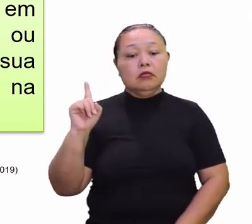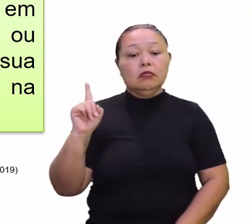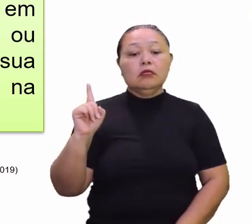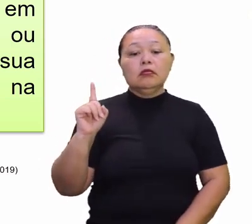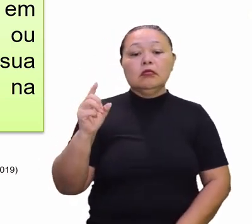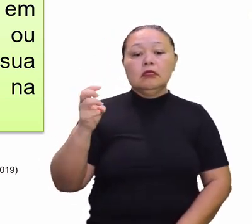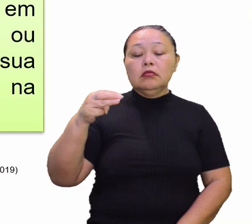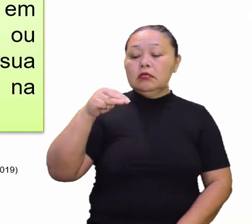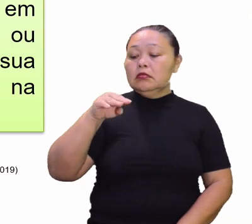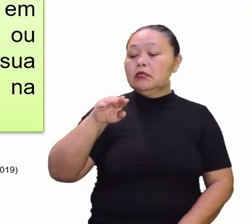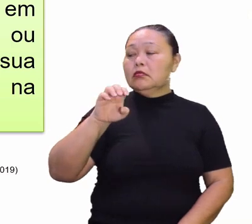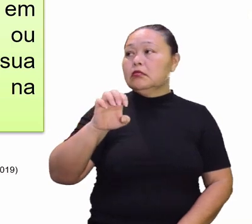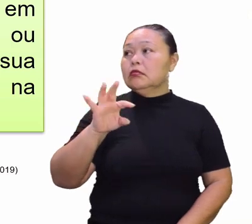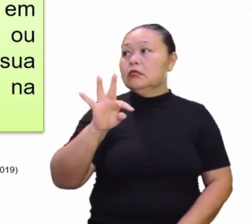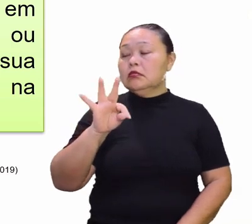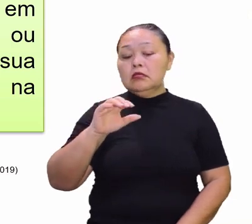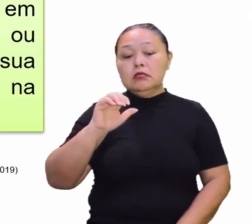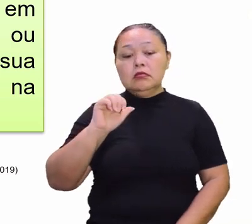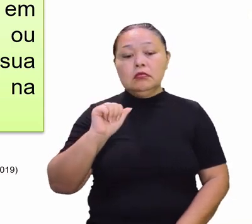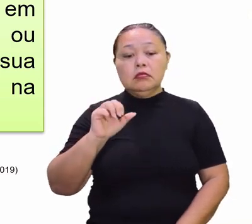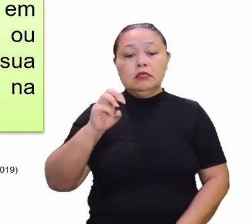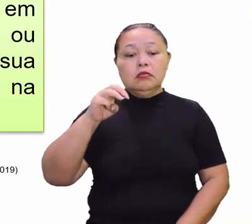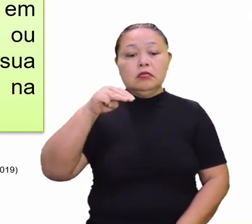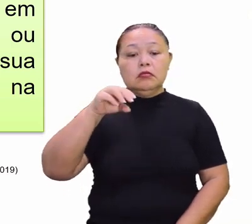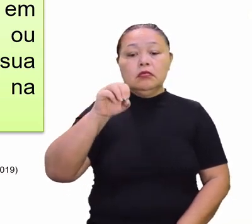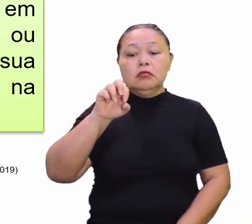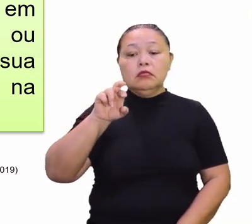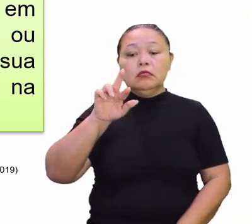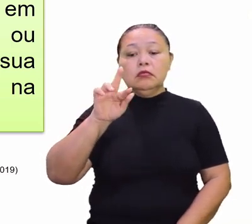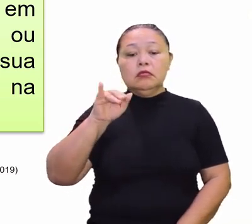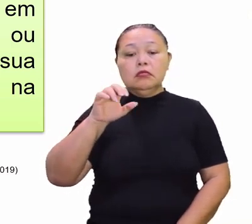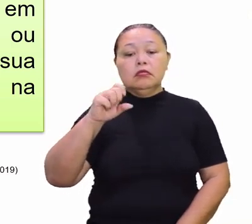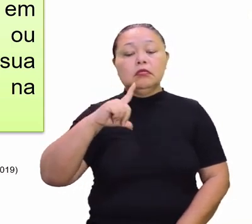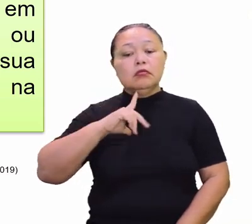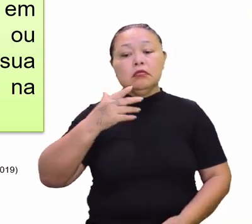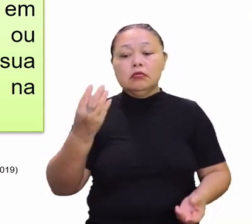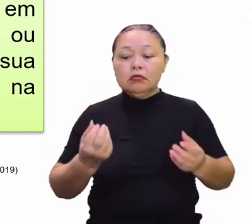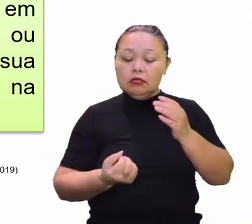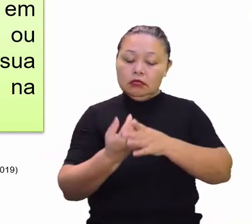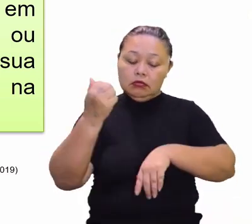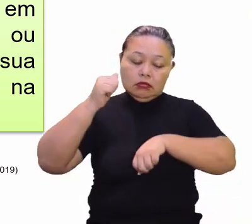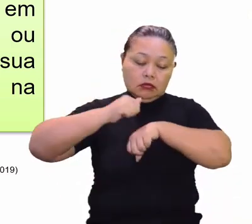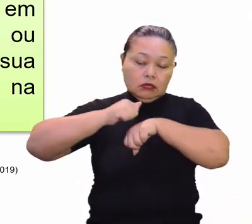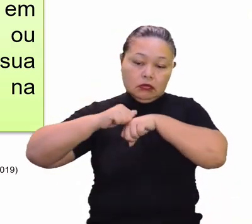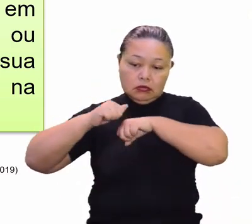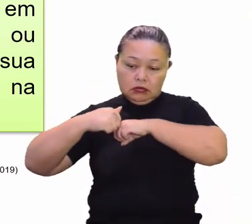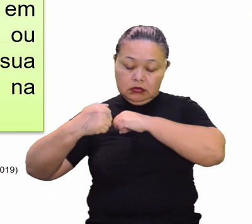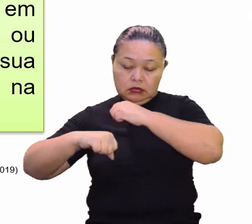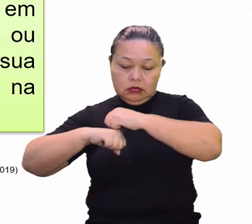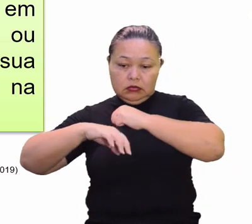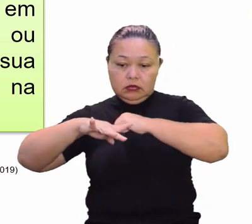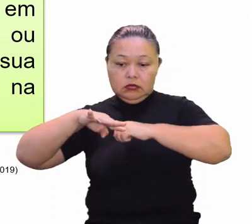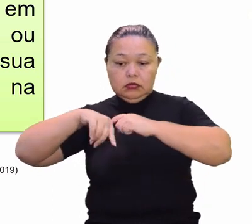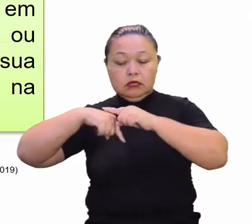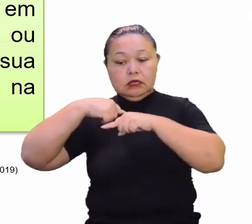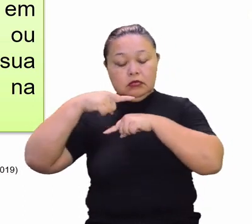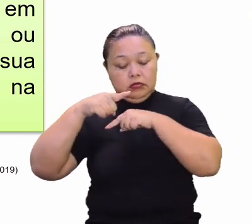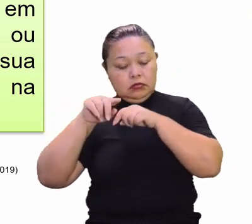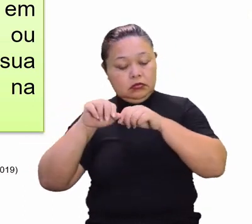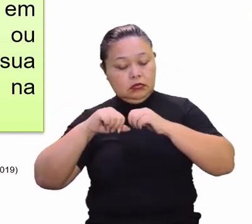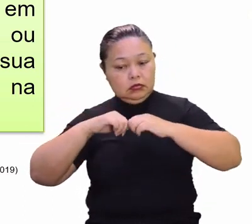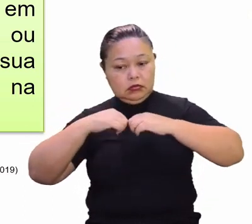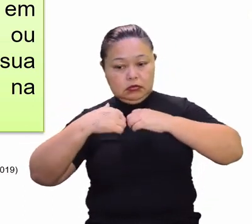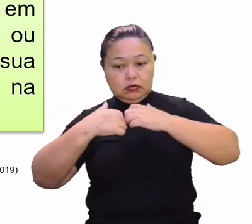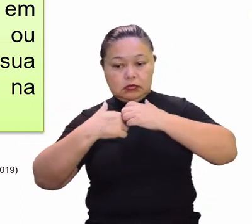esse metamorfismo, né, Rogério, vai gerar as rochas metamórficas. Exatamente. Que vai